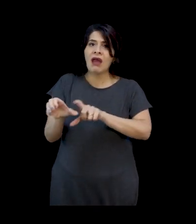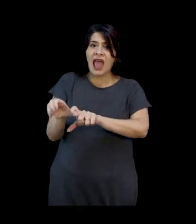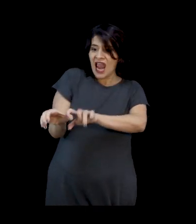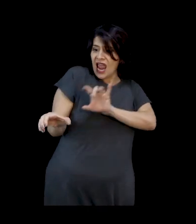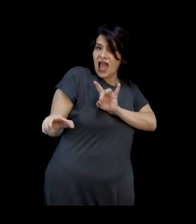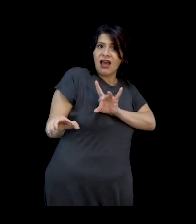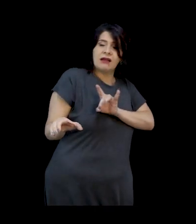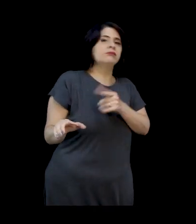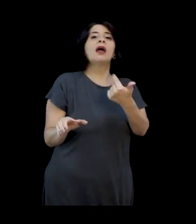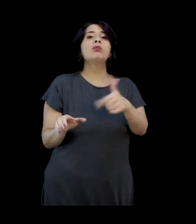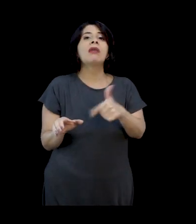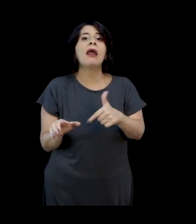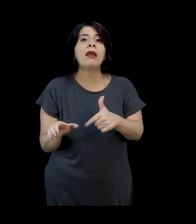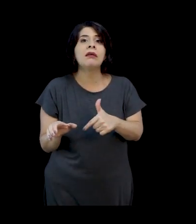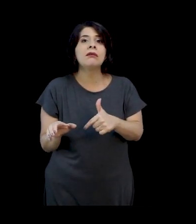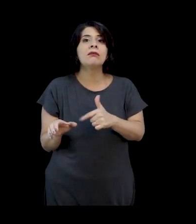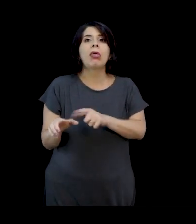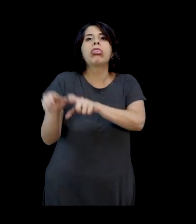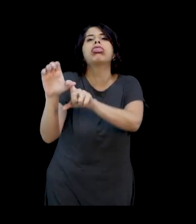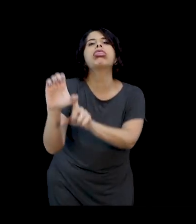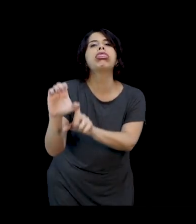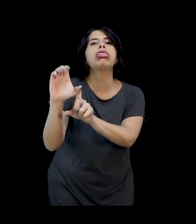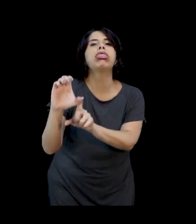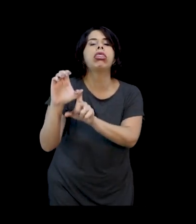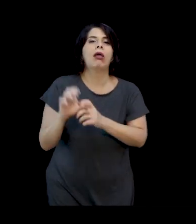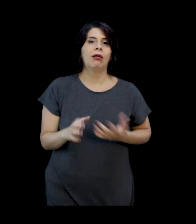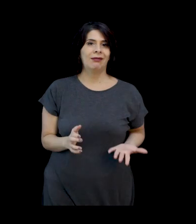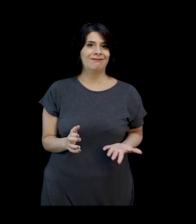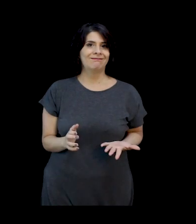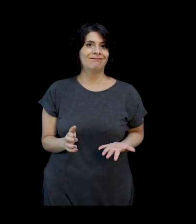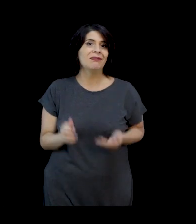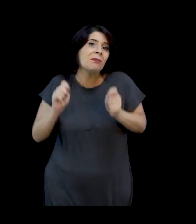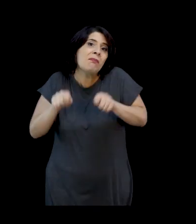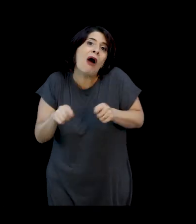né? A exteriorização